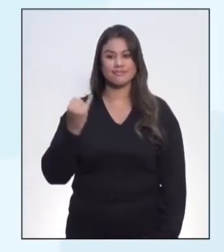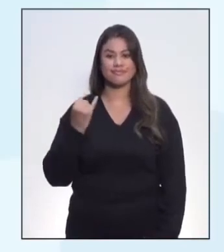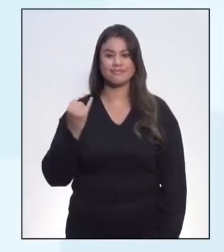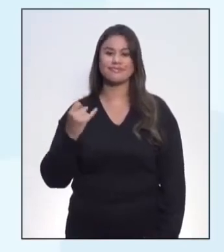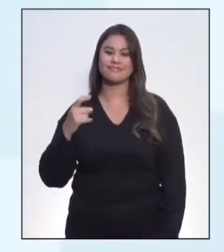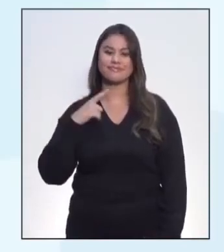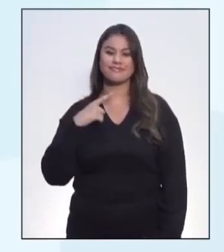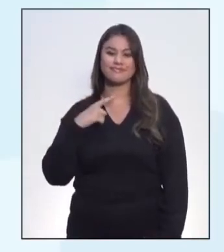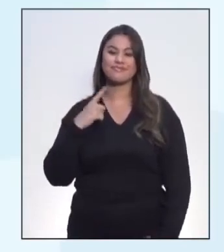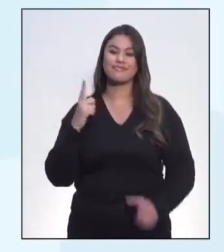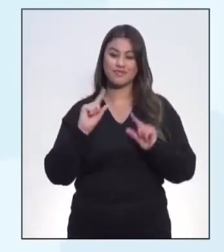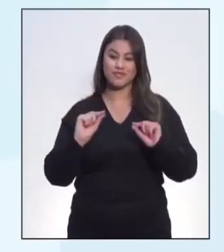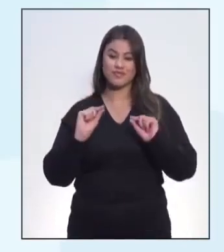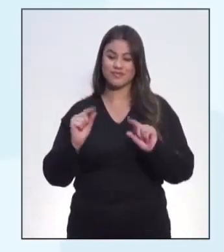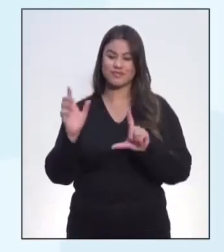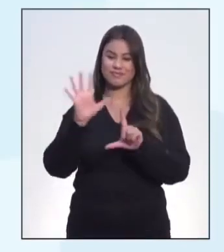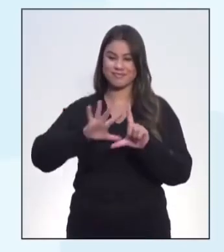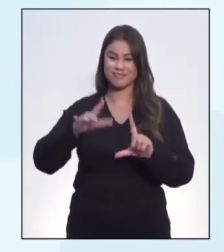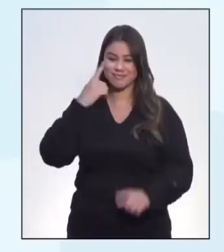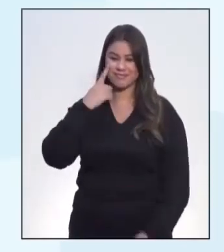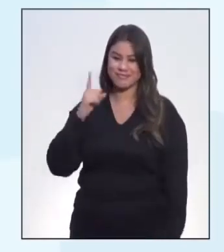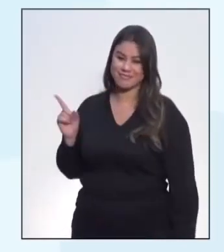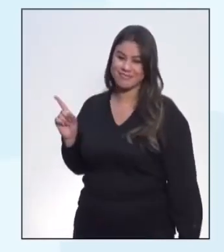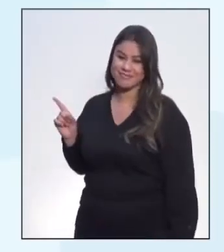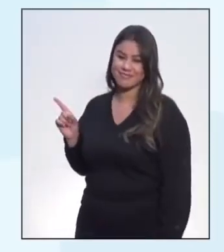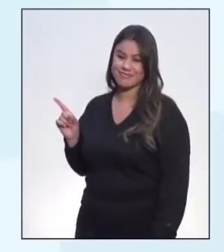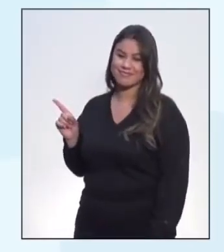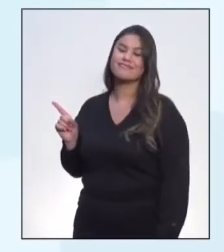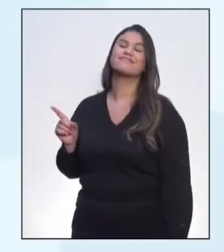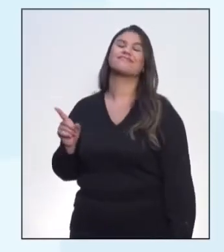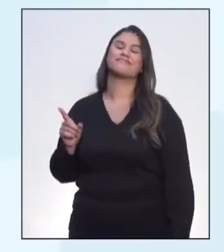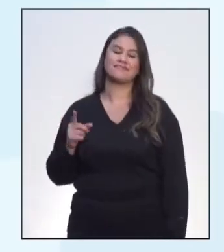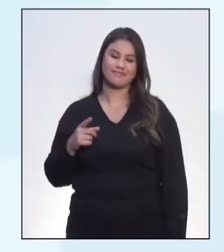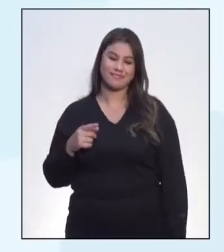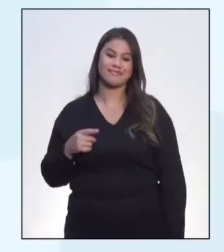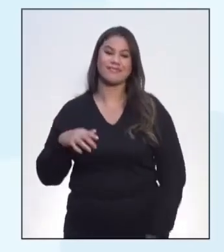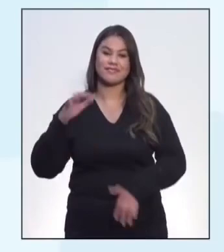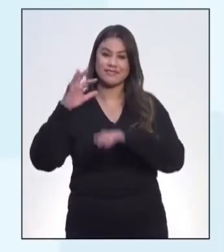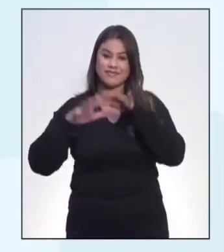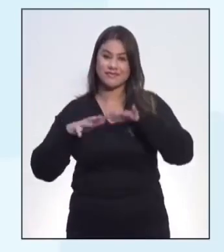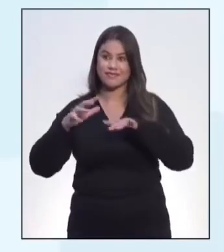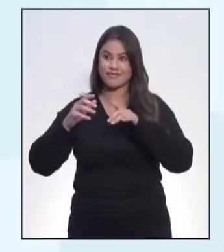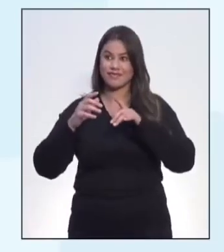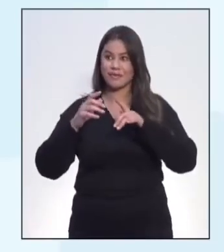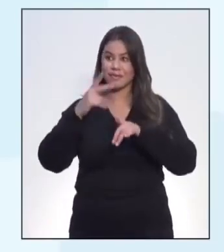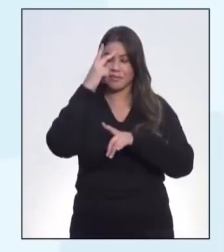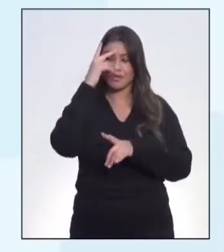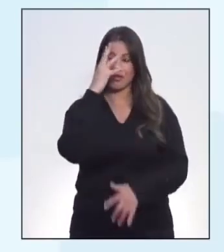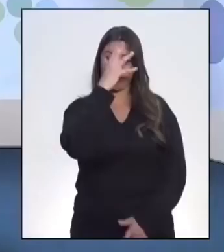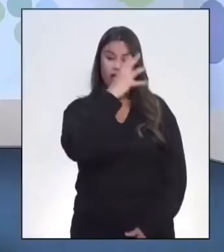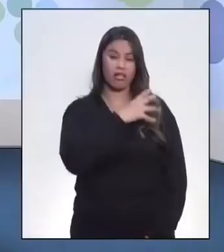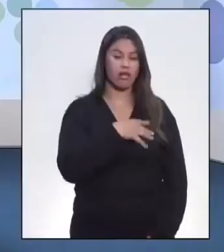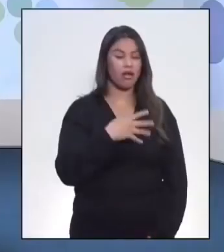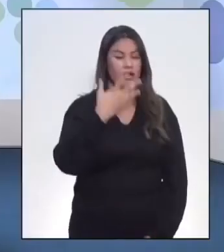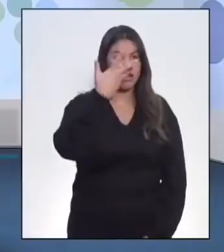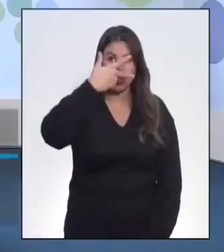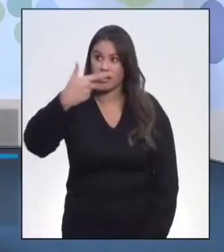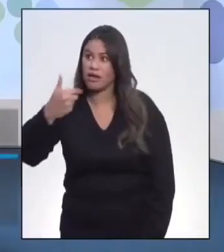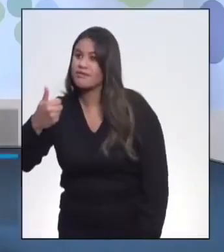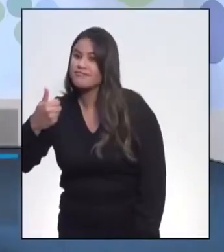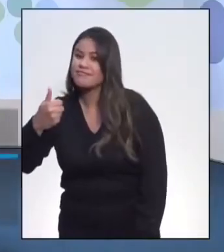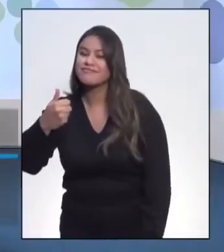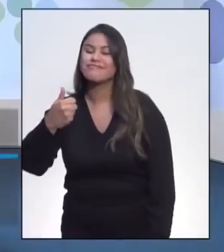gente tem aí, né, Alessandra? Isso, porque a ideia é chamar atenção, né? A ideia é chamar atenção. A partir do momento que a gente chama atenção, a leitura fica